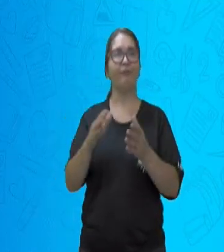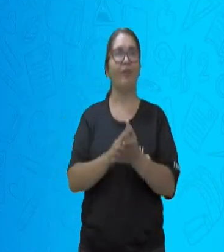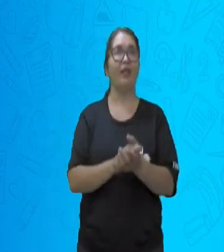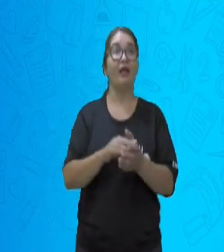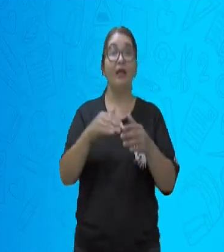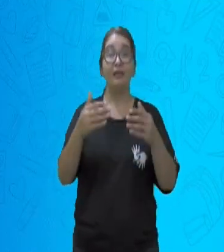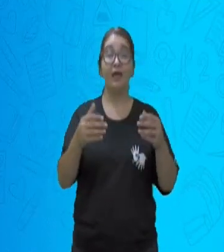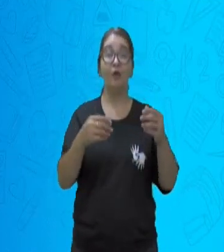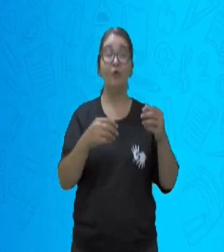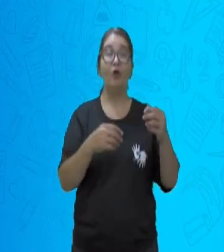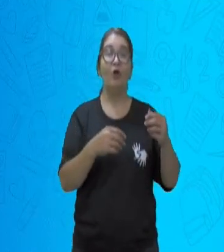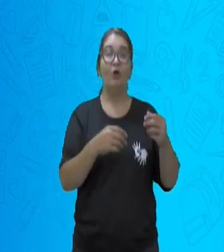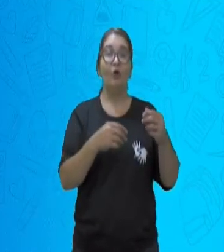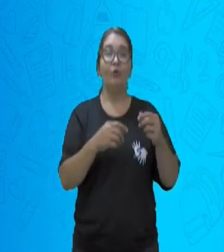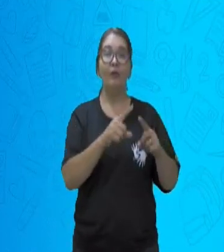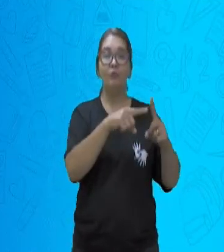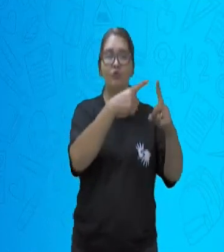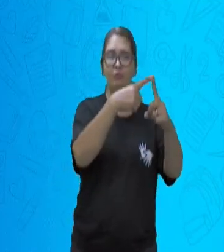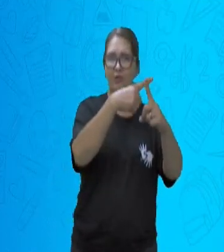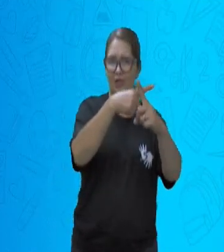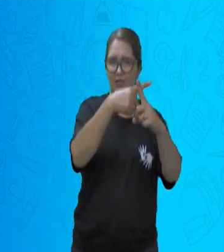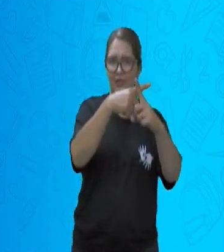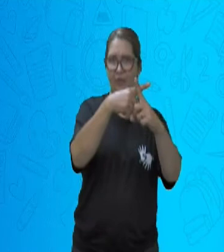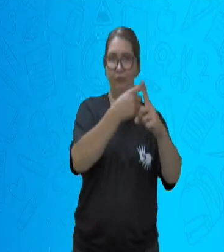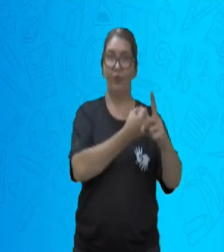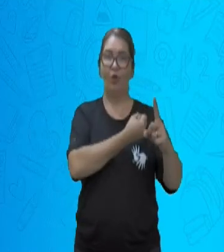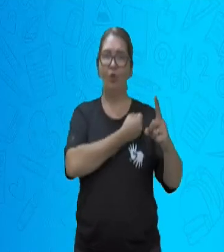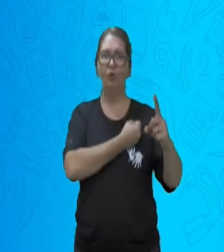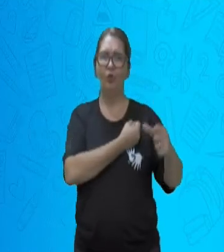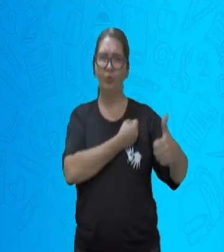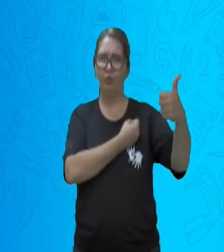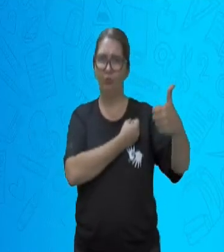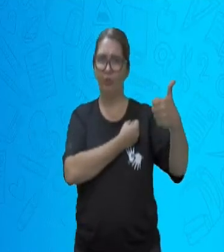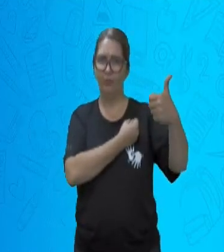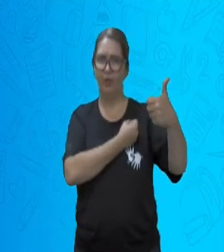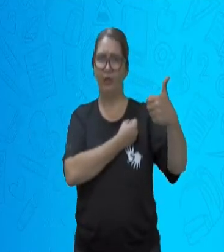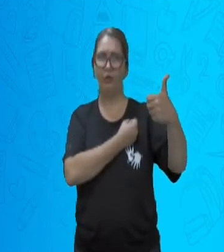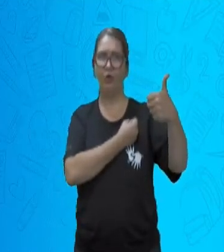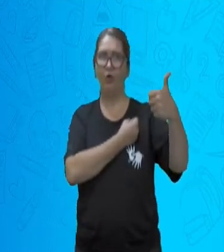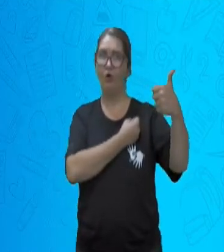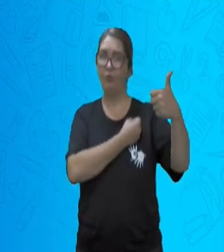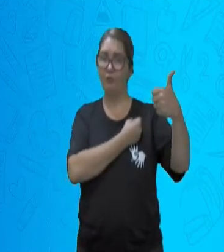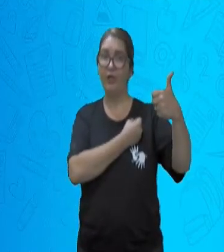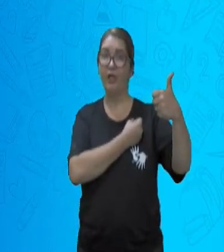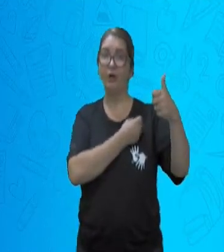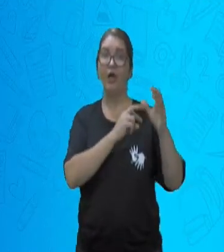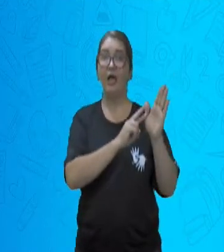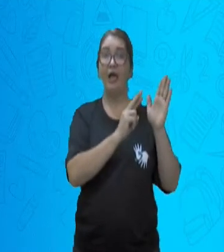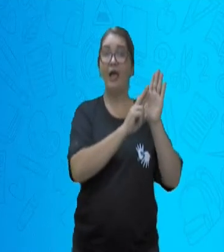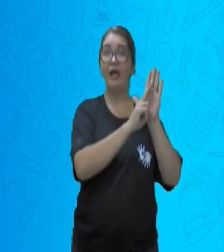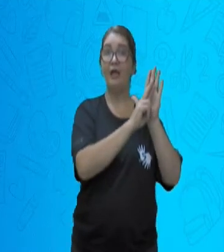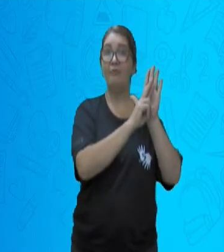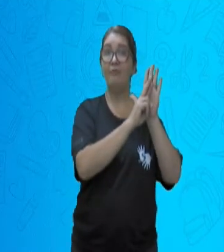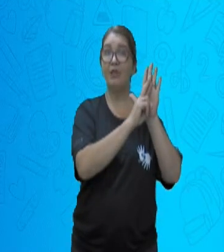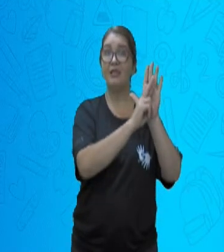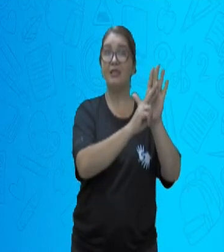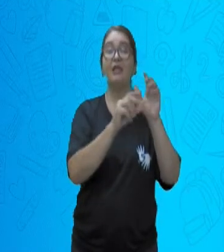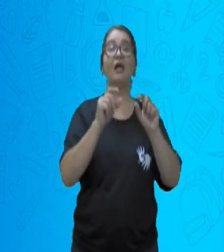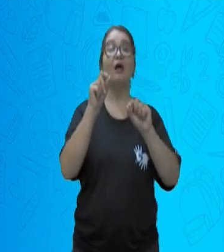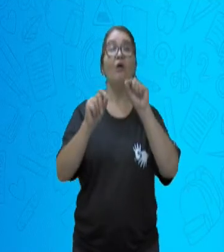de multiplicação, portanto, o número 4, ele representa o número de coisas a